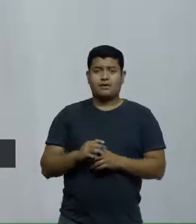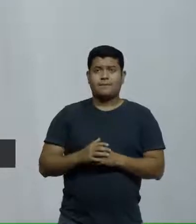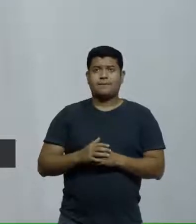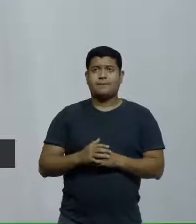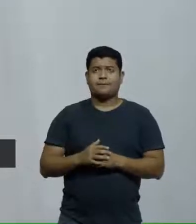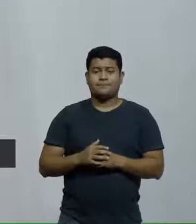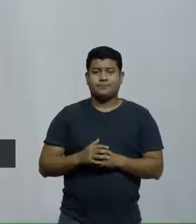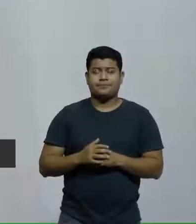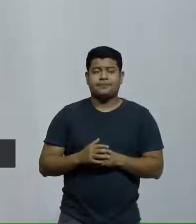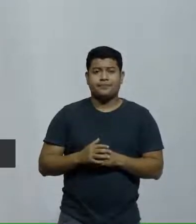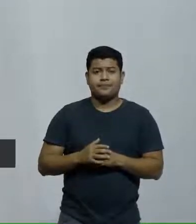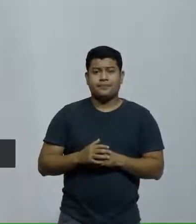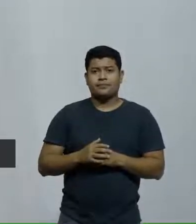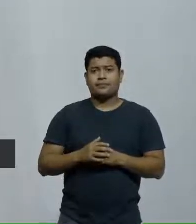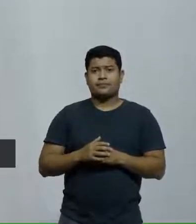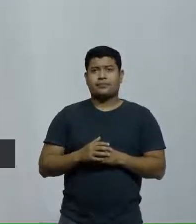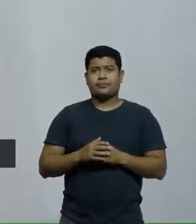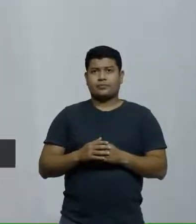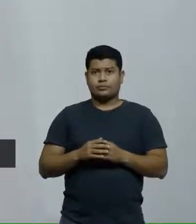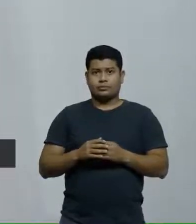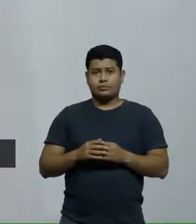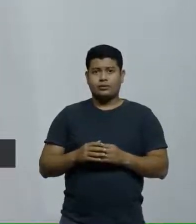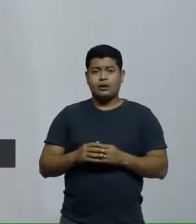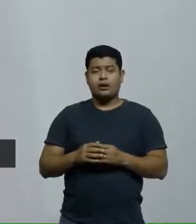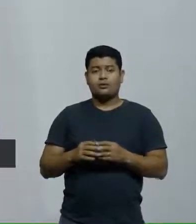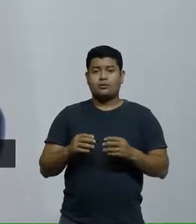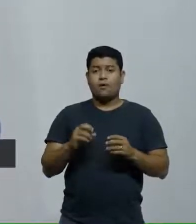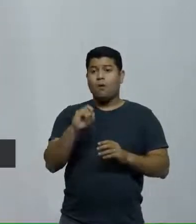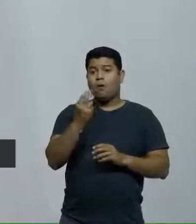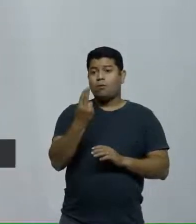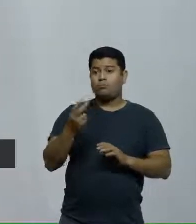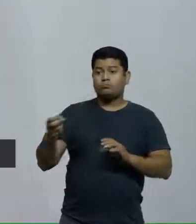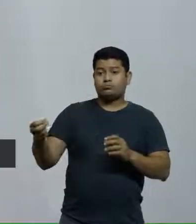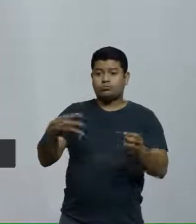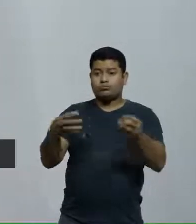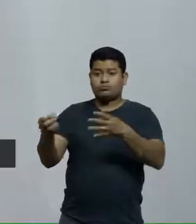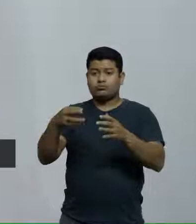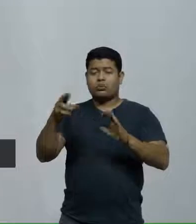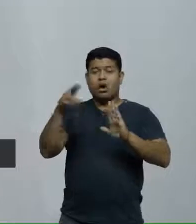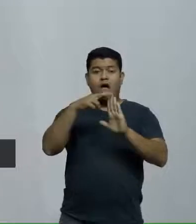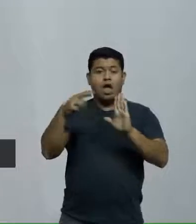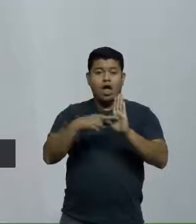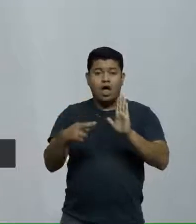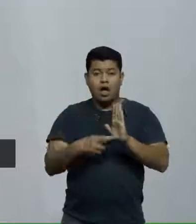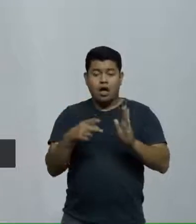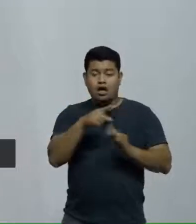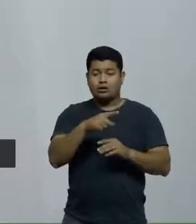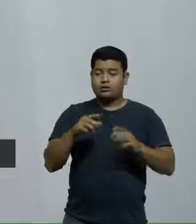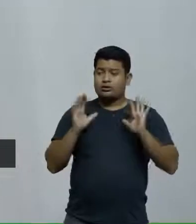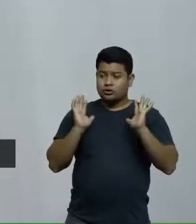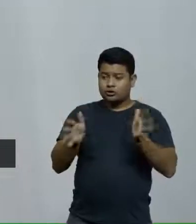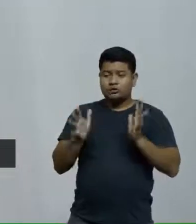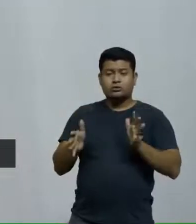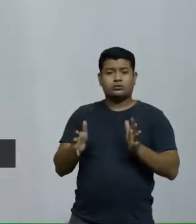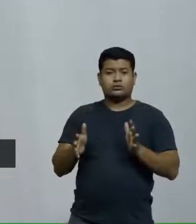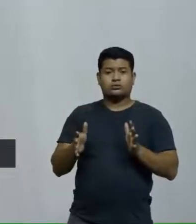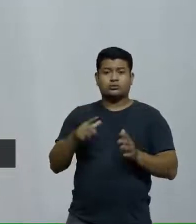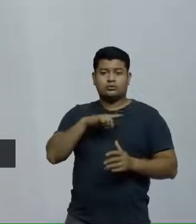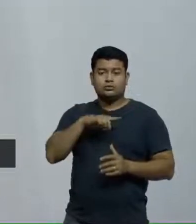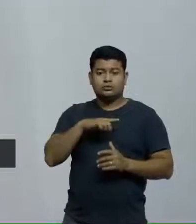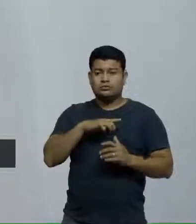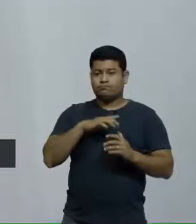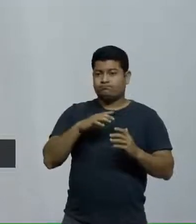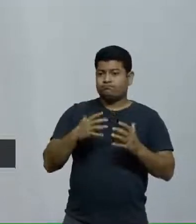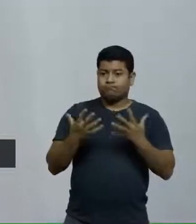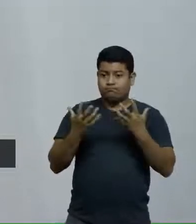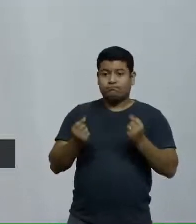adequou às novas exigências. Então, é muita coisa que o Inmetro Santa Catarina faz, né? A gente costuma